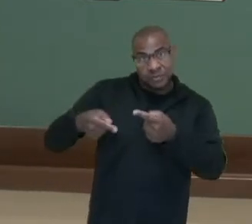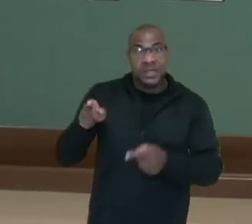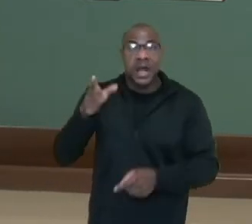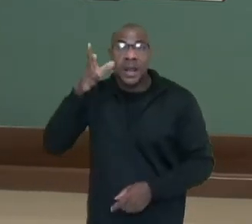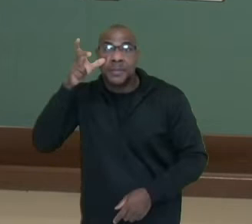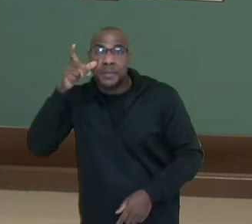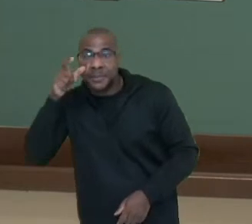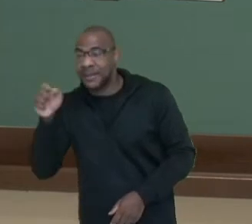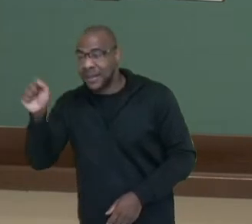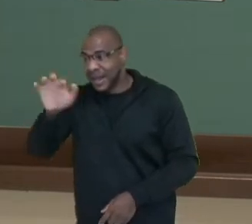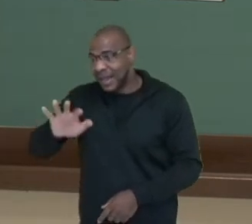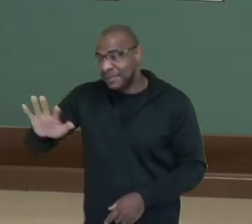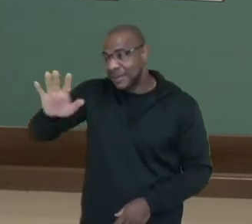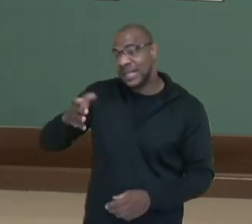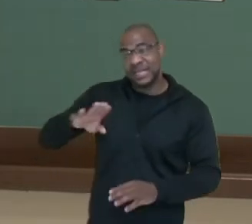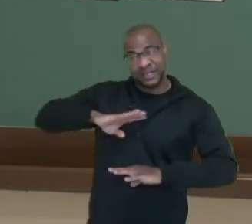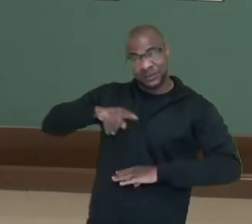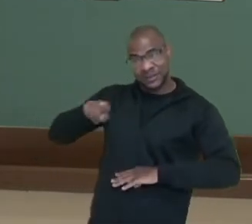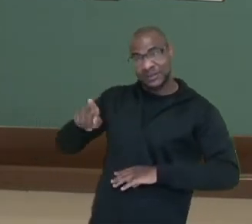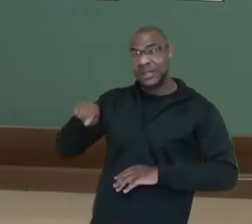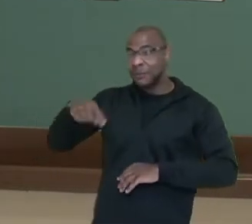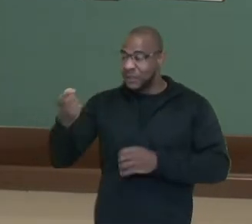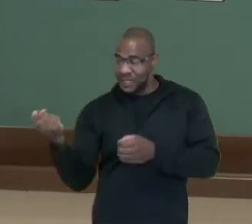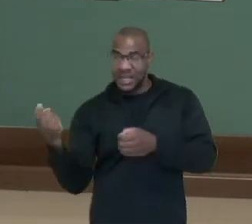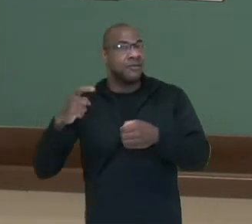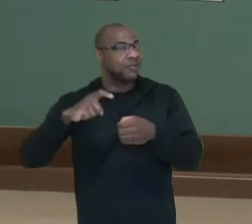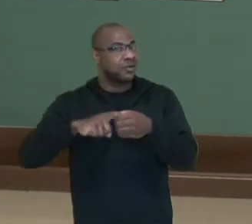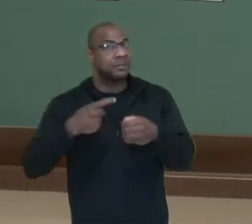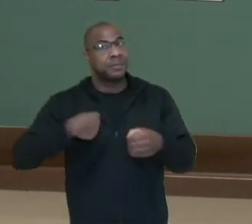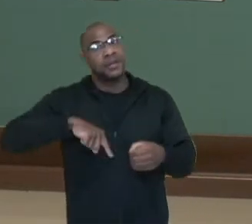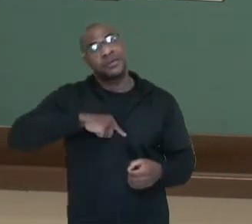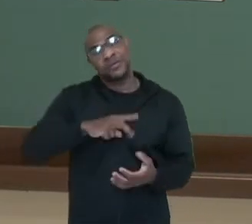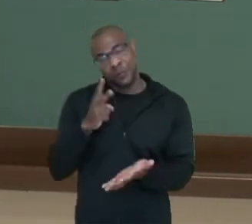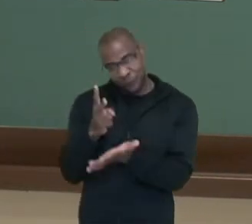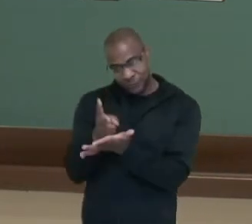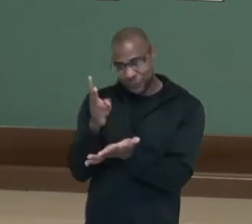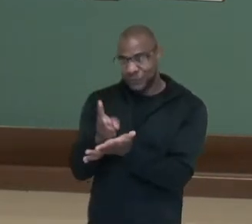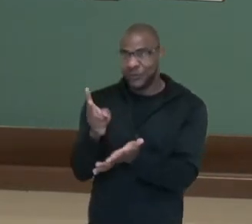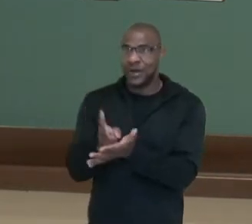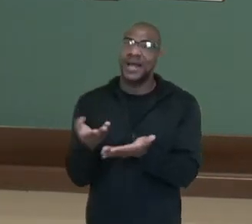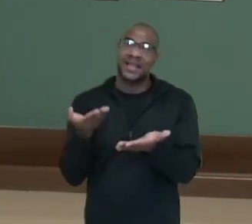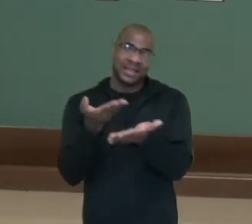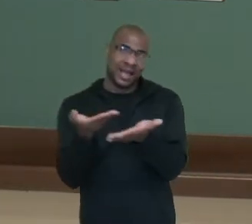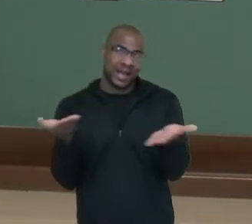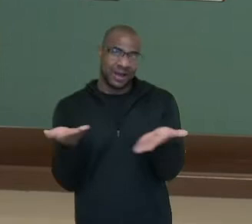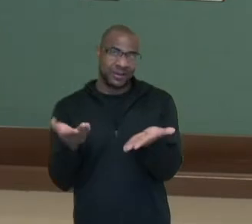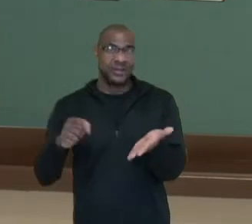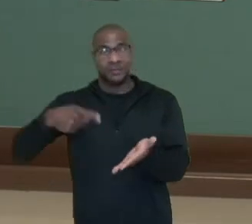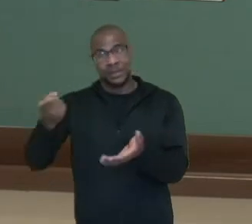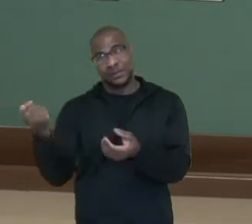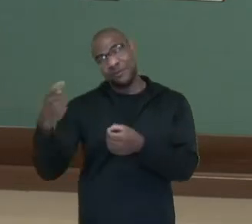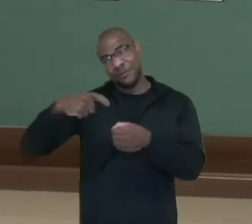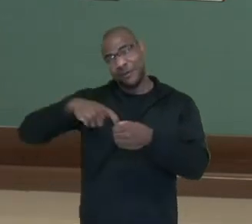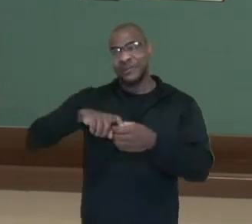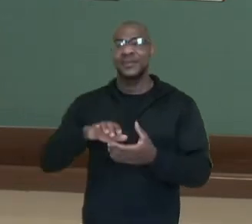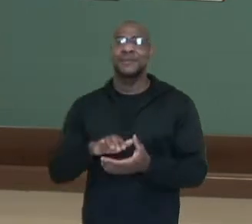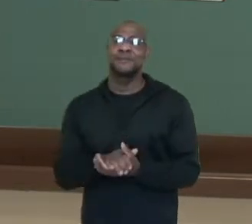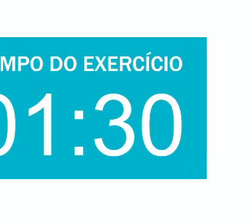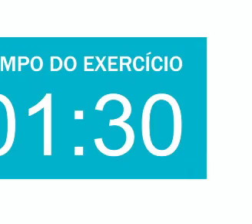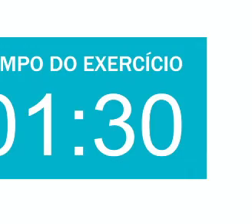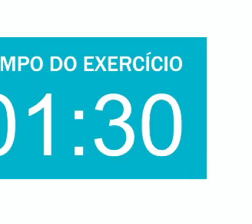observar e discutir essa situação e eu volto daqui a pouco para a gente dar continuidade nesta aula. Até daqui a pouco.